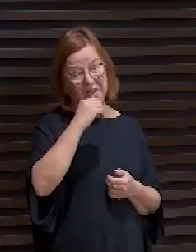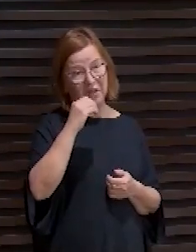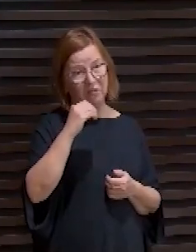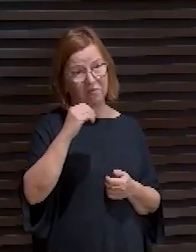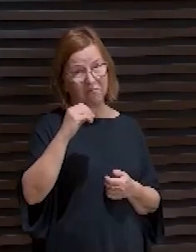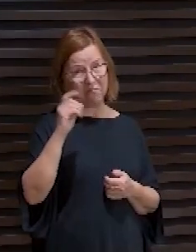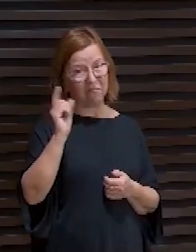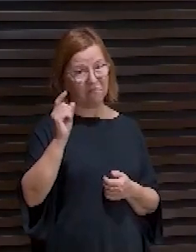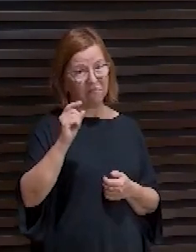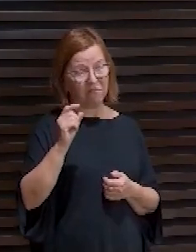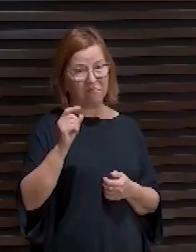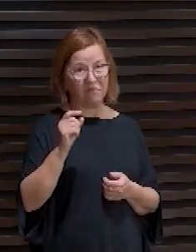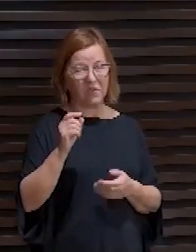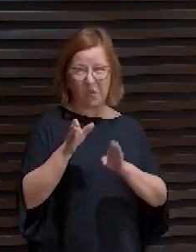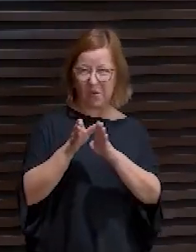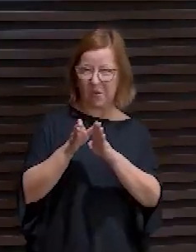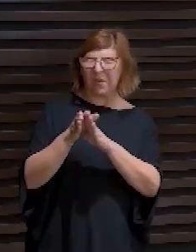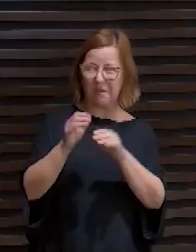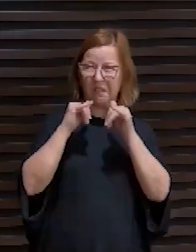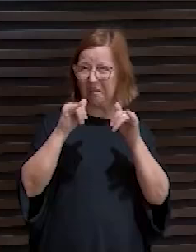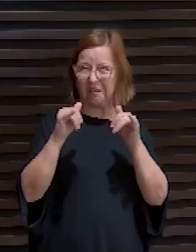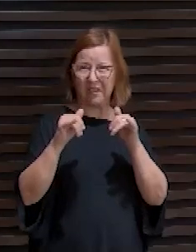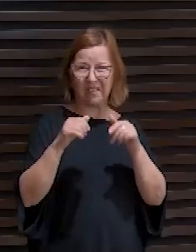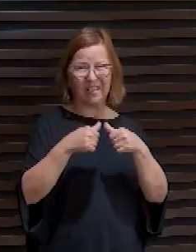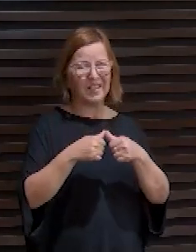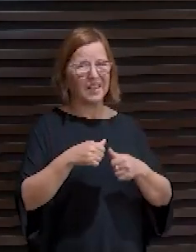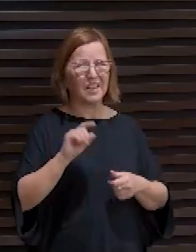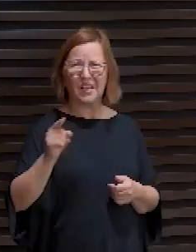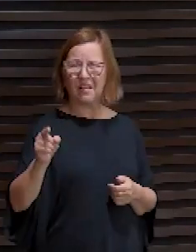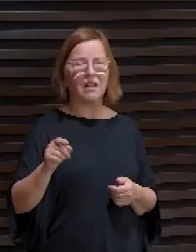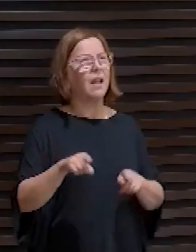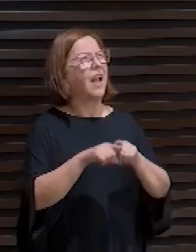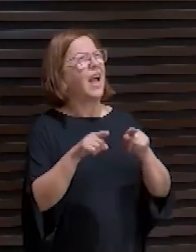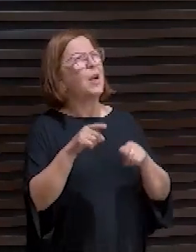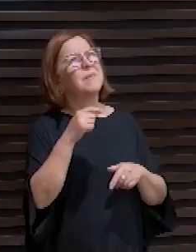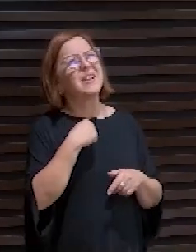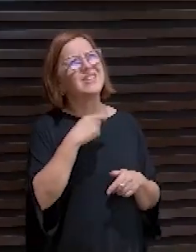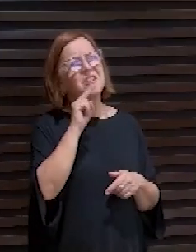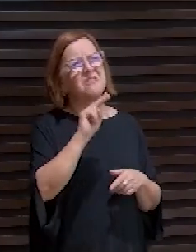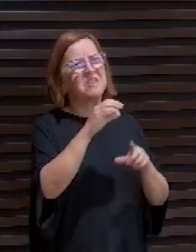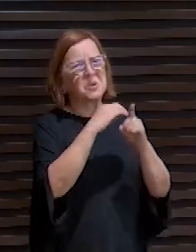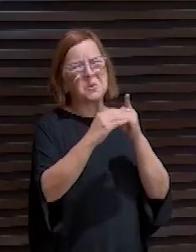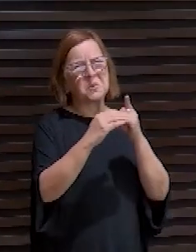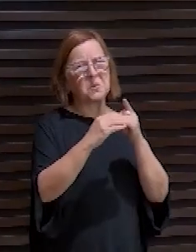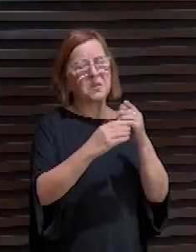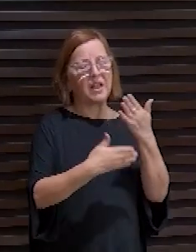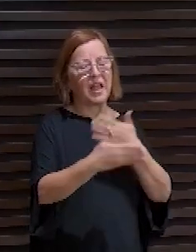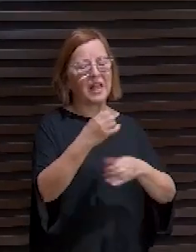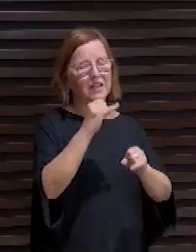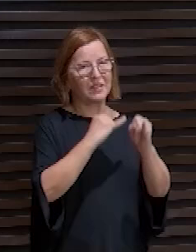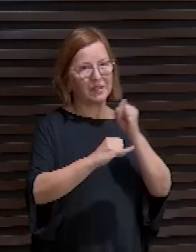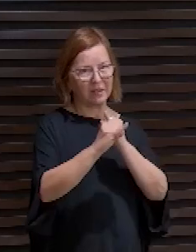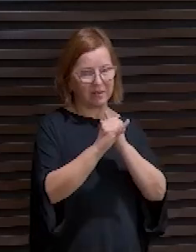sendo alertado, porque ele está longe. Ah, mas eu assisto a reunião pela internet. Joia, mas nós não estamos assistindo